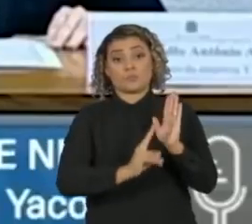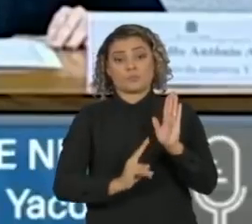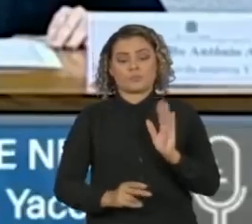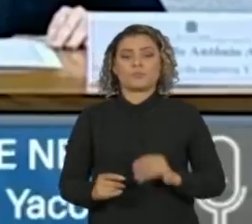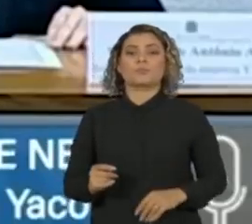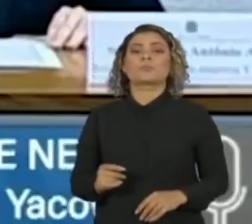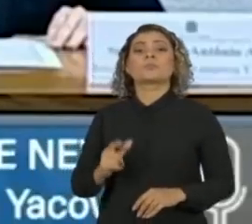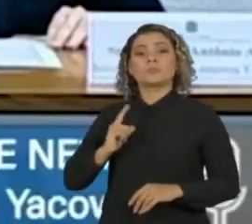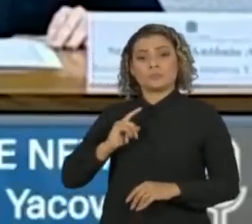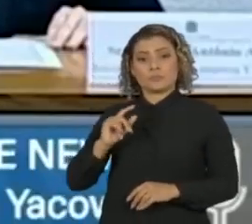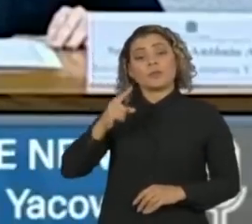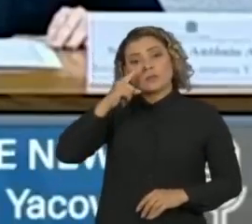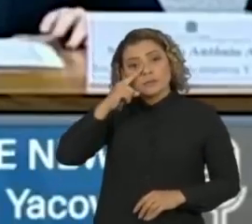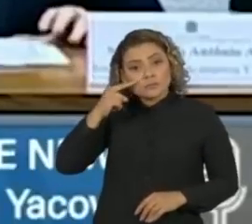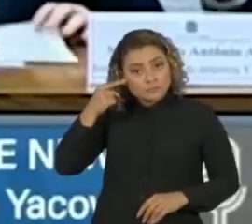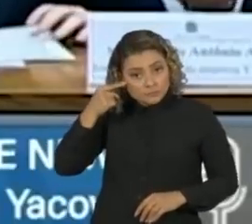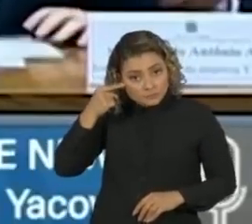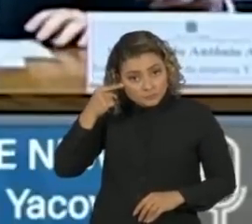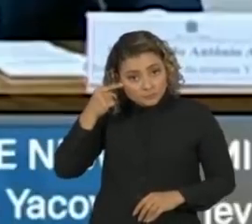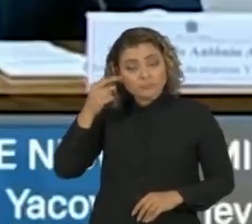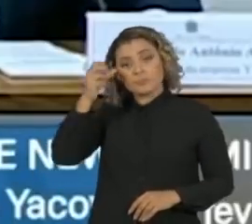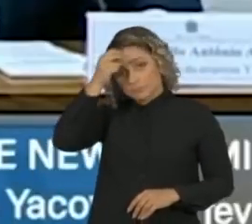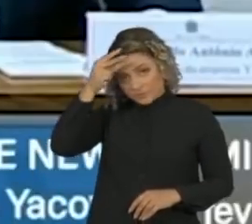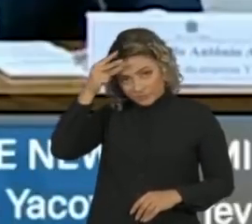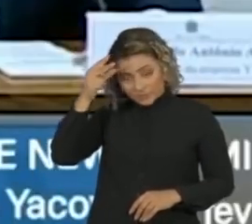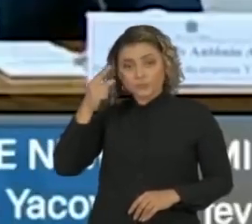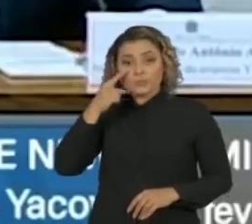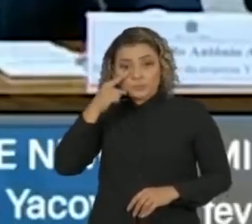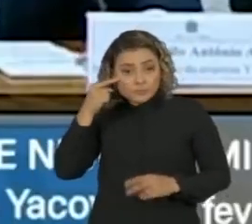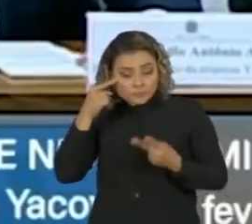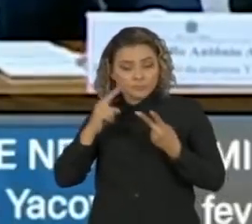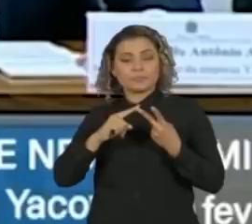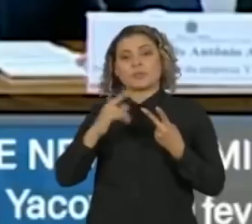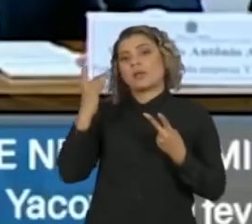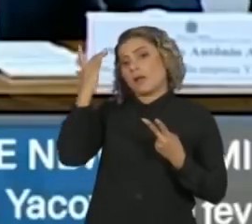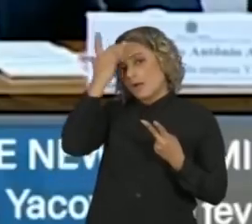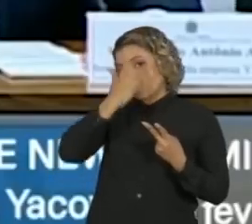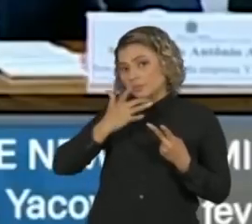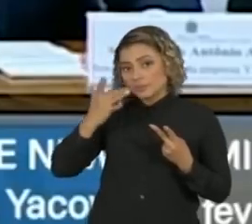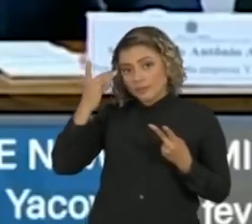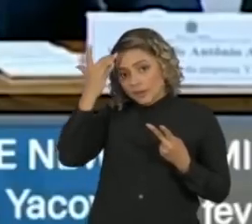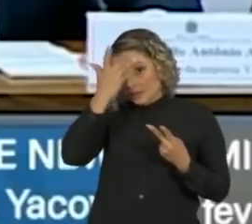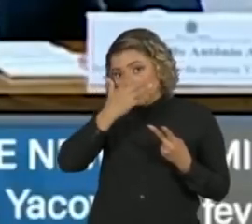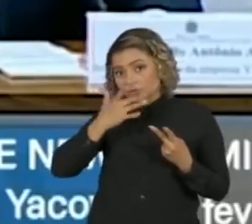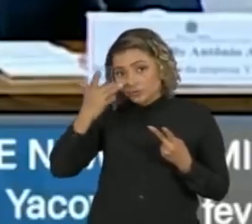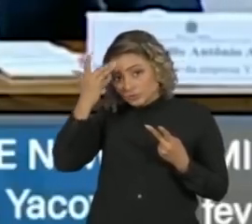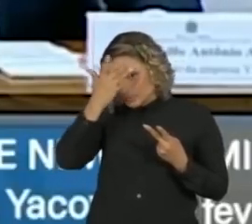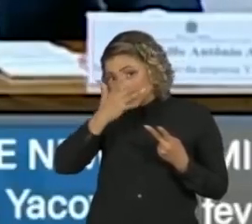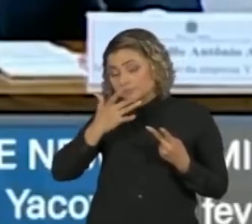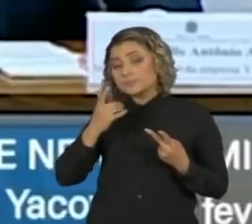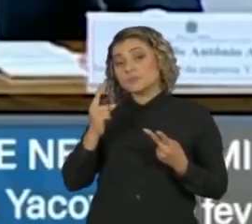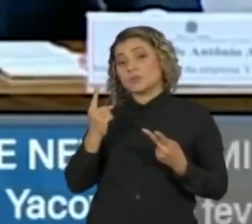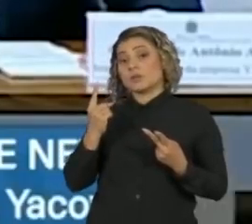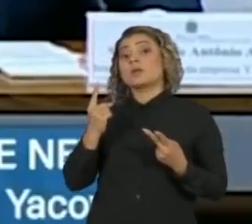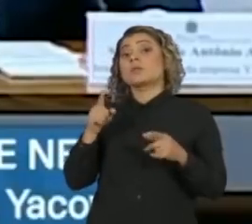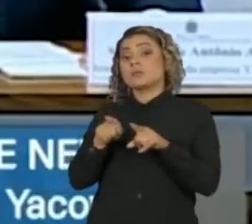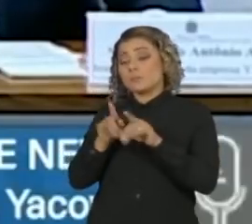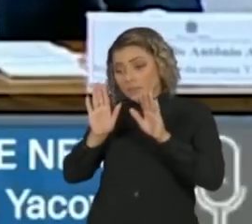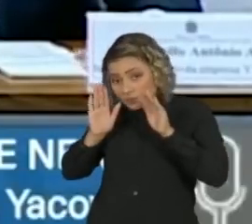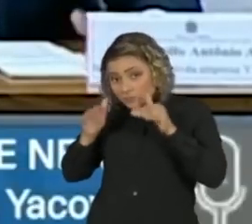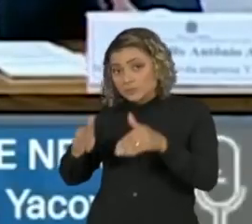temos aí o Henrique Meirelles, perfeito. O Fernando Haddad é um caso específico porque uma agência,